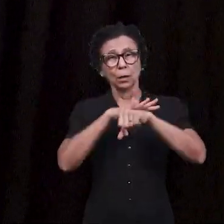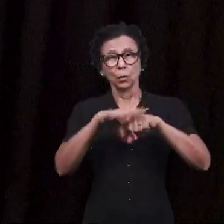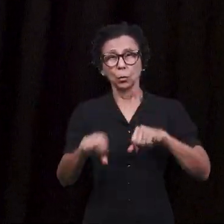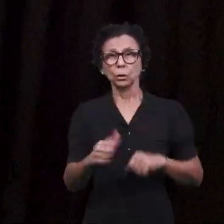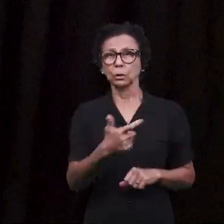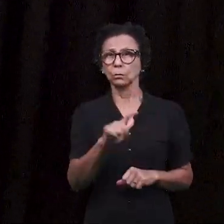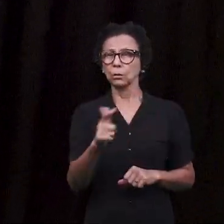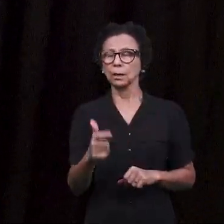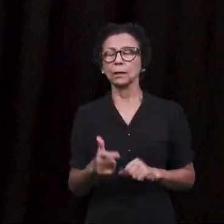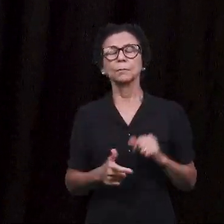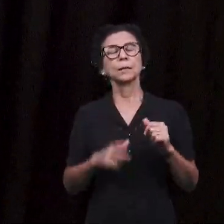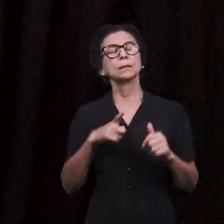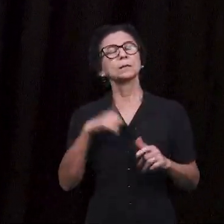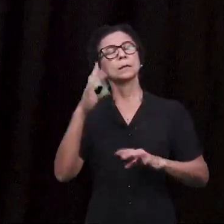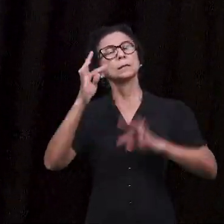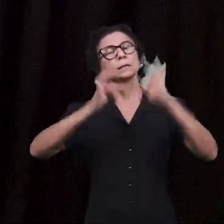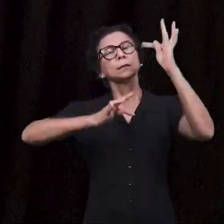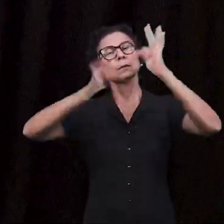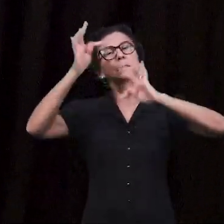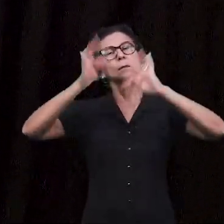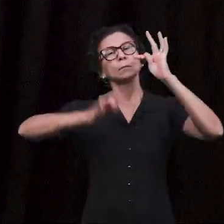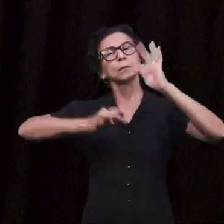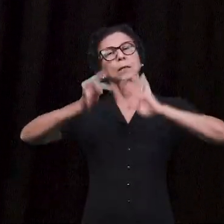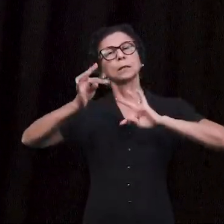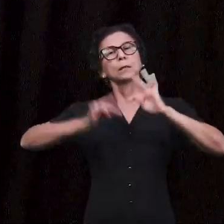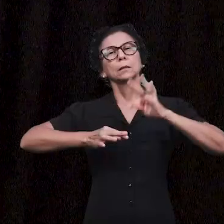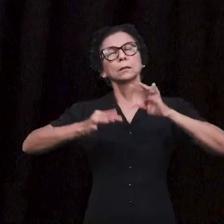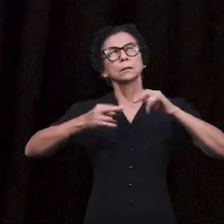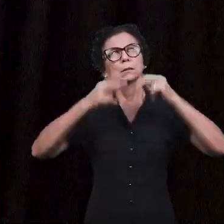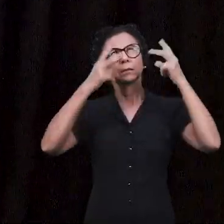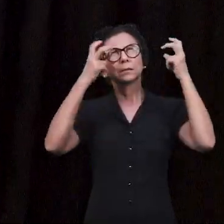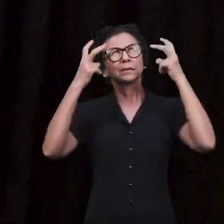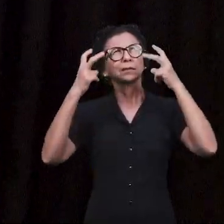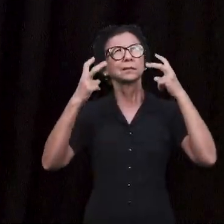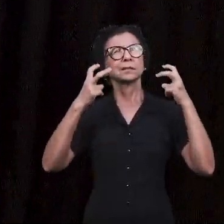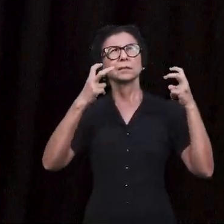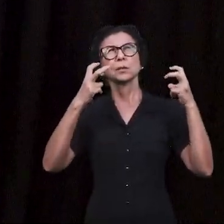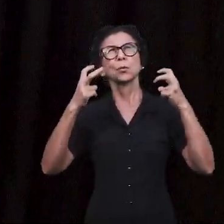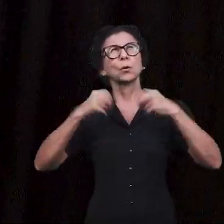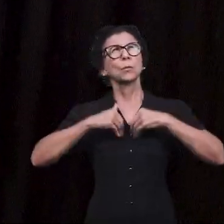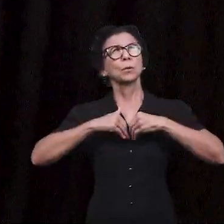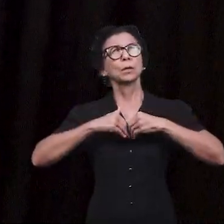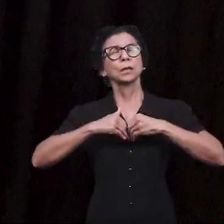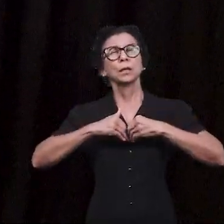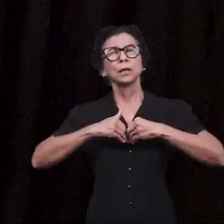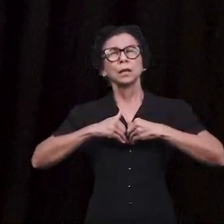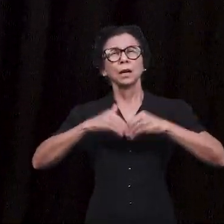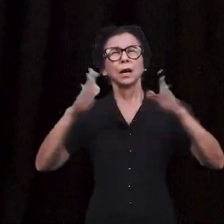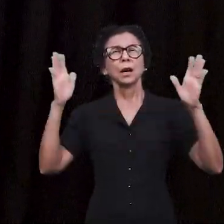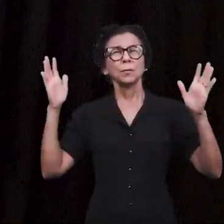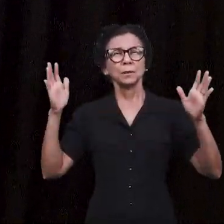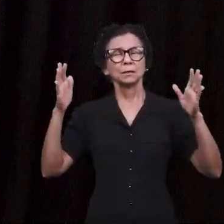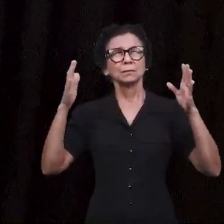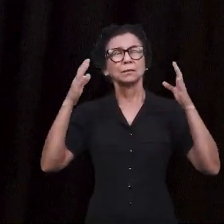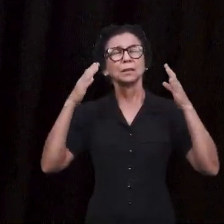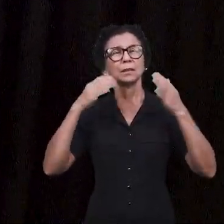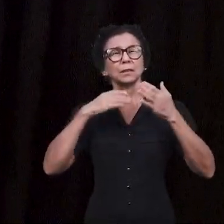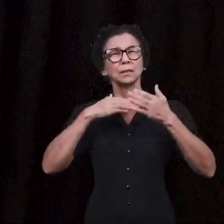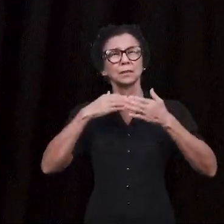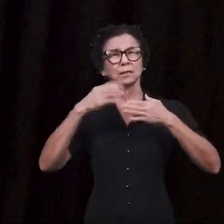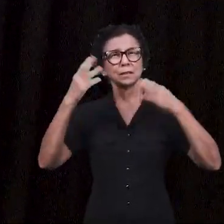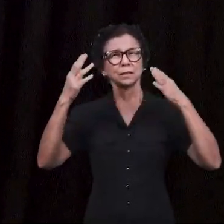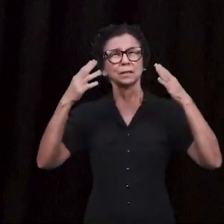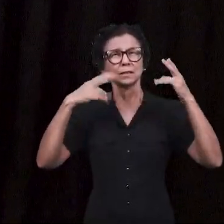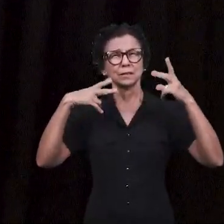um tratamento, até mesmo da gente perceber quais são os estímulos que estão desencadeando